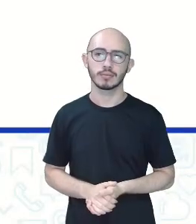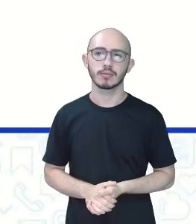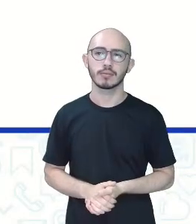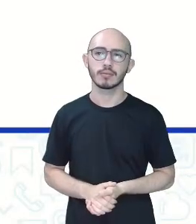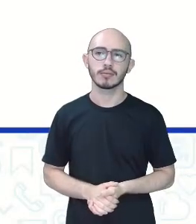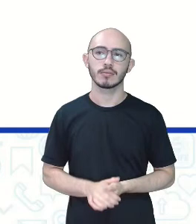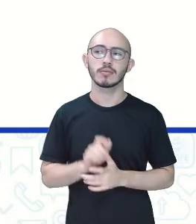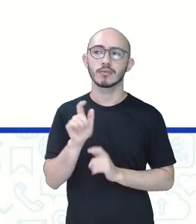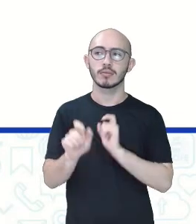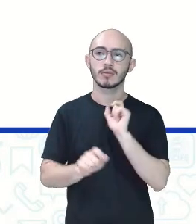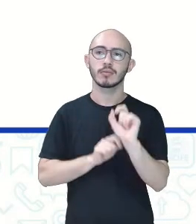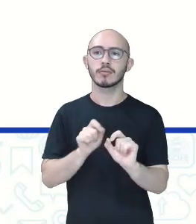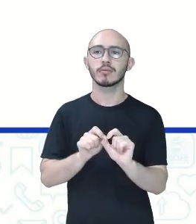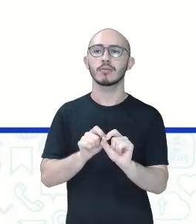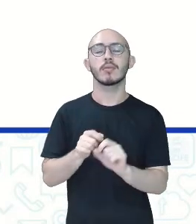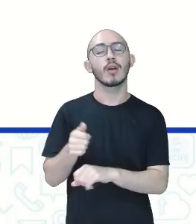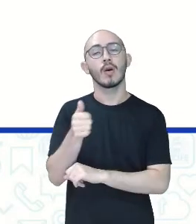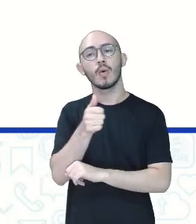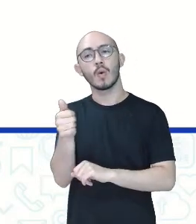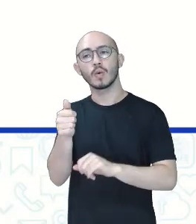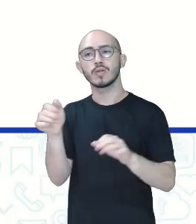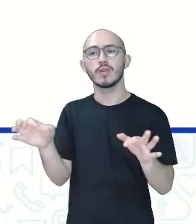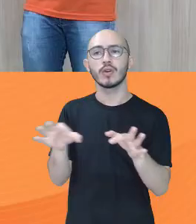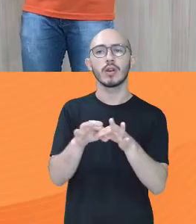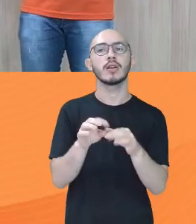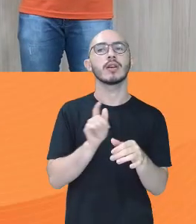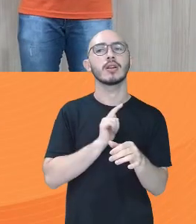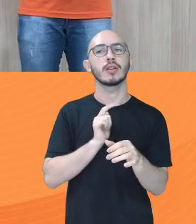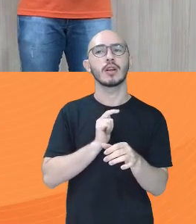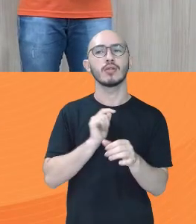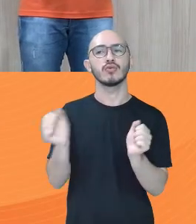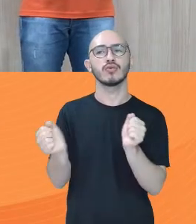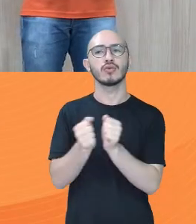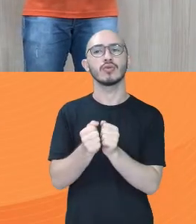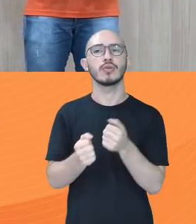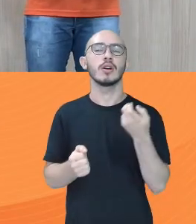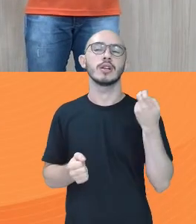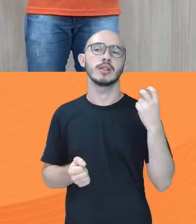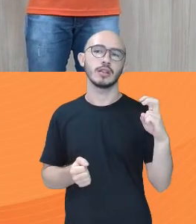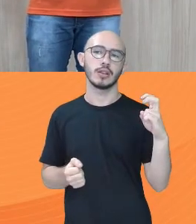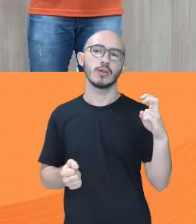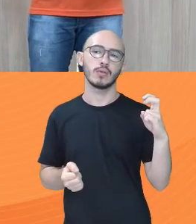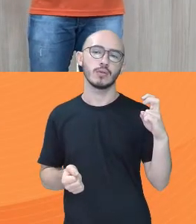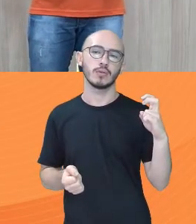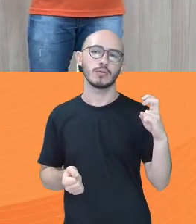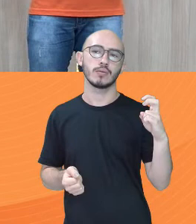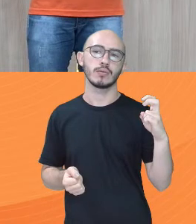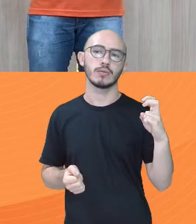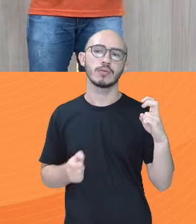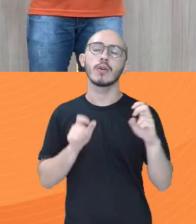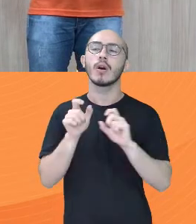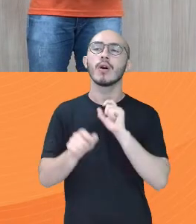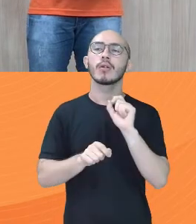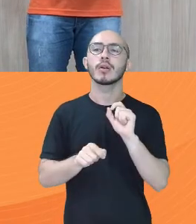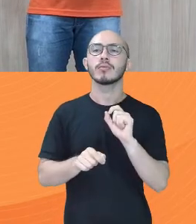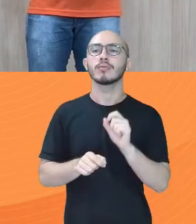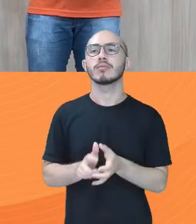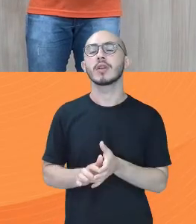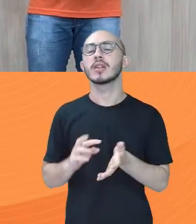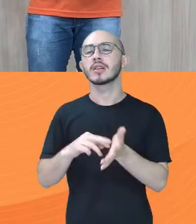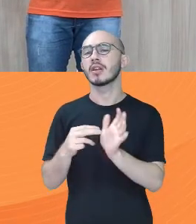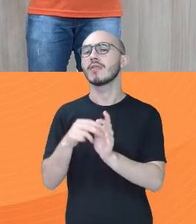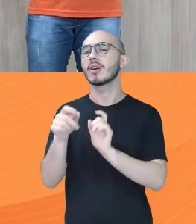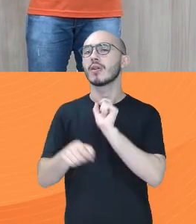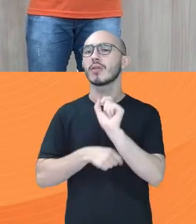você vai associar ao valor que está aqui do lado, que é o 5. O que é que isso significa dizer?